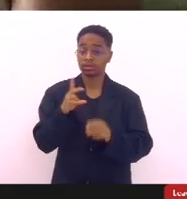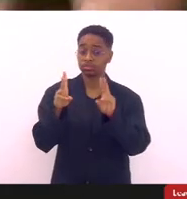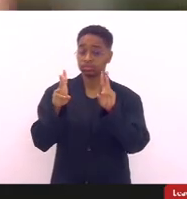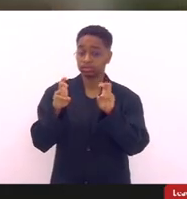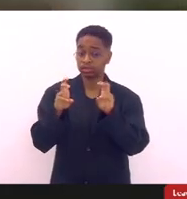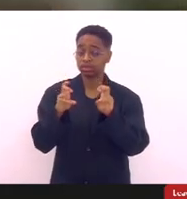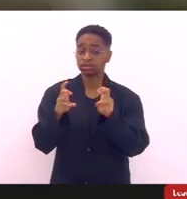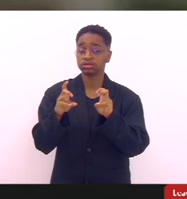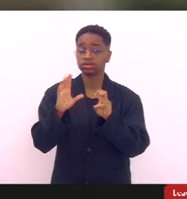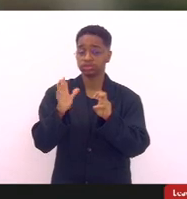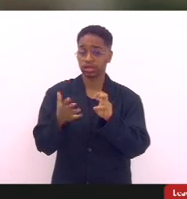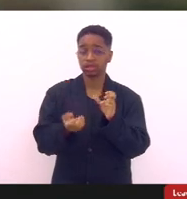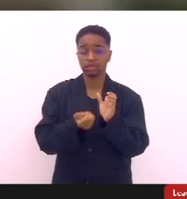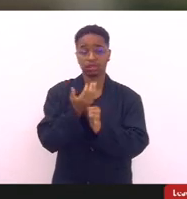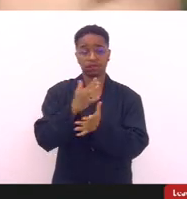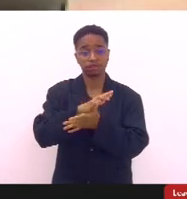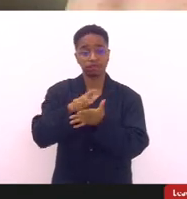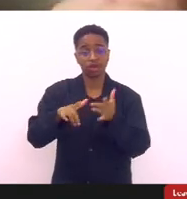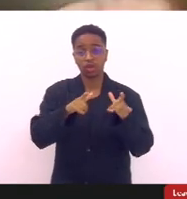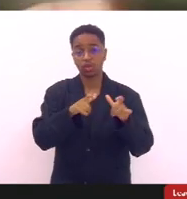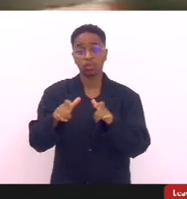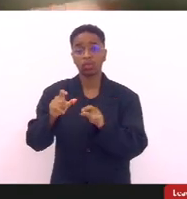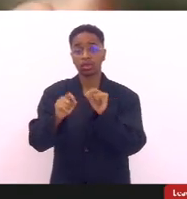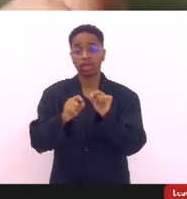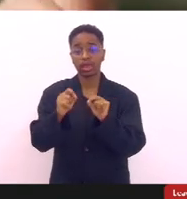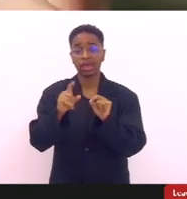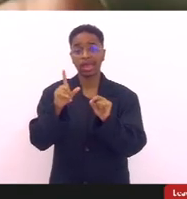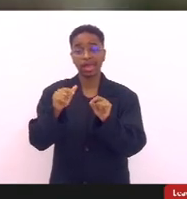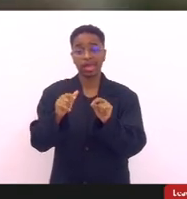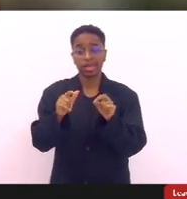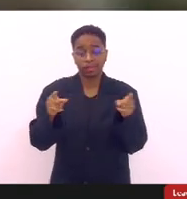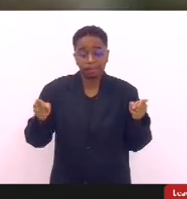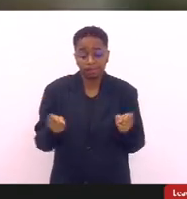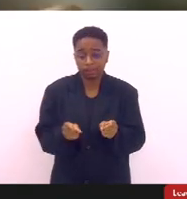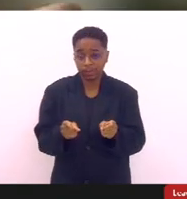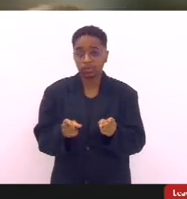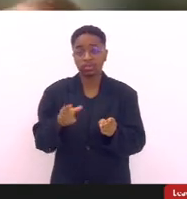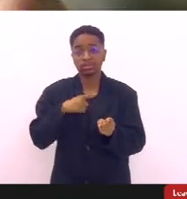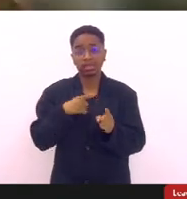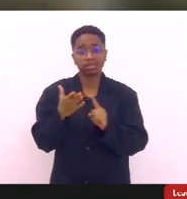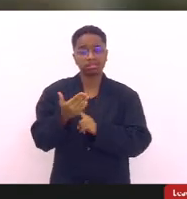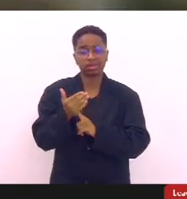sendo implementada em vários lugares do mundo, que é o aparelho portátil, que tem várias